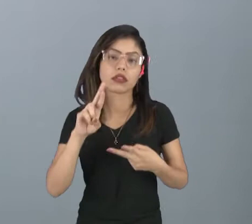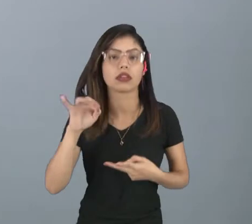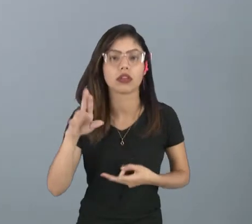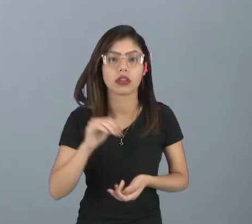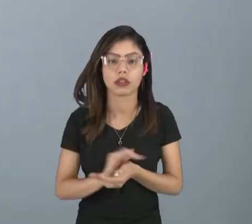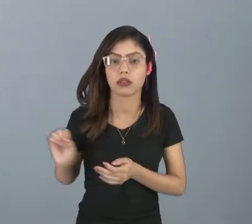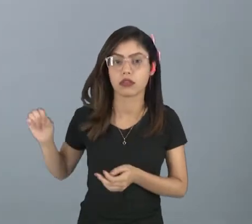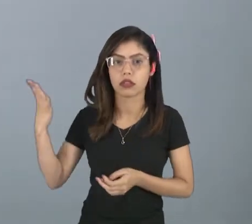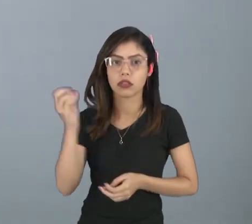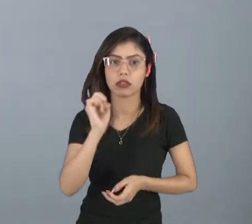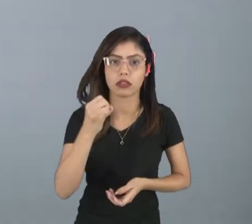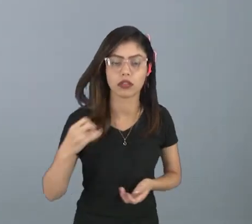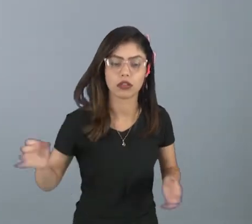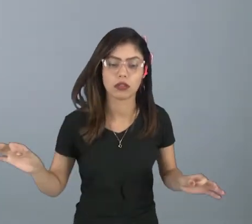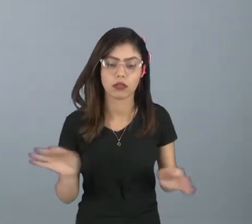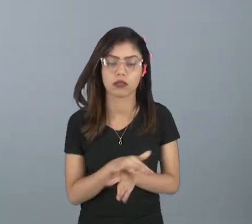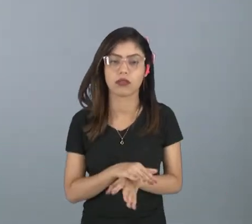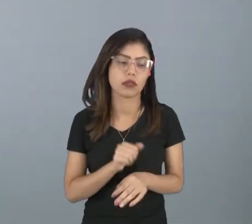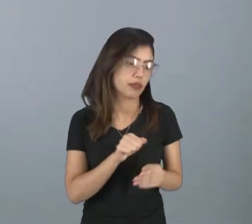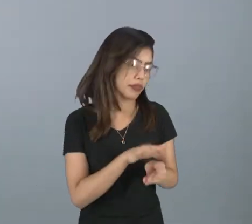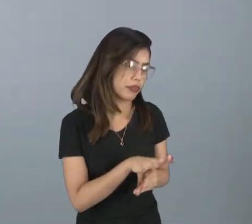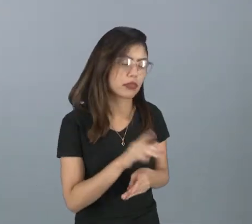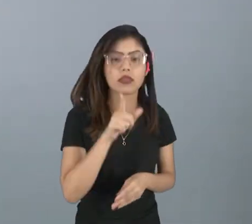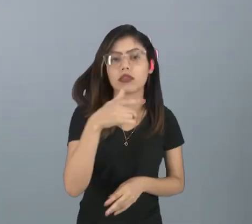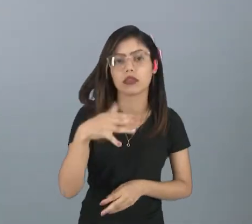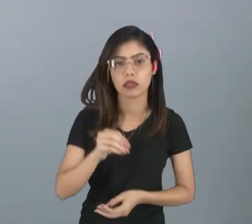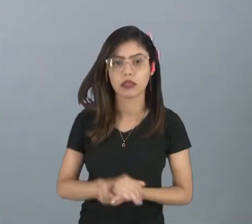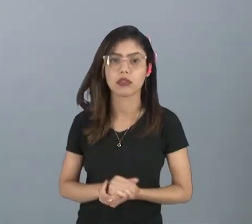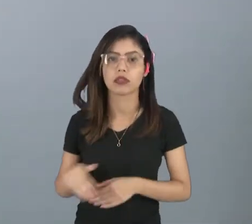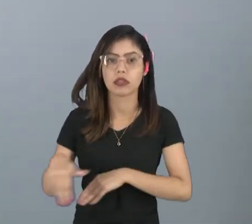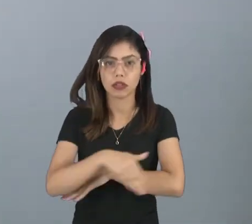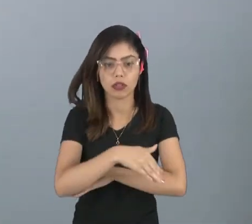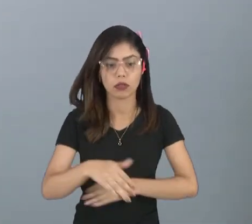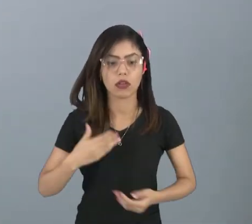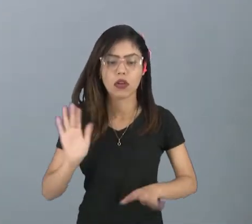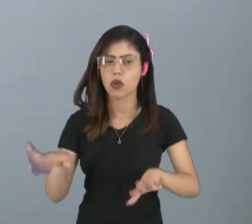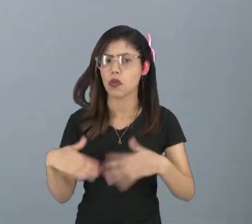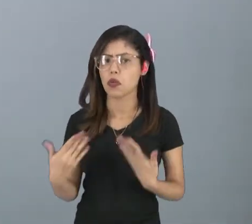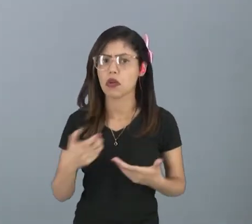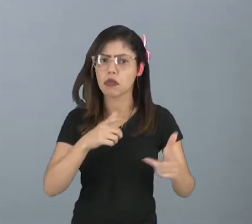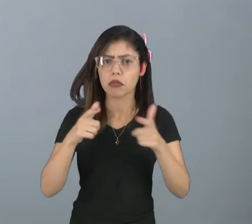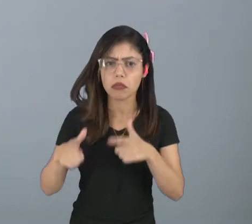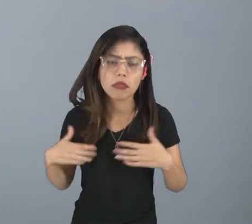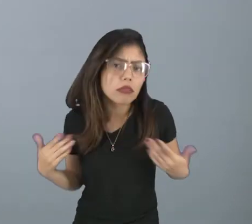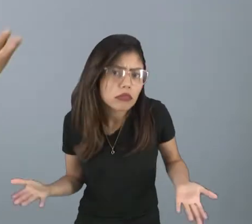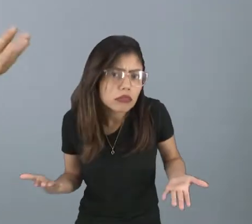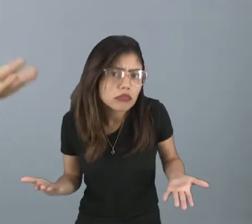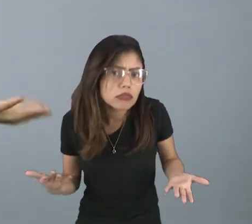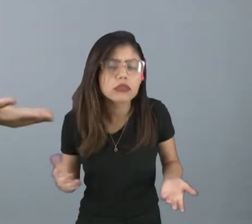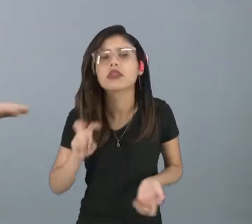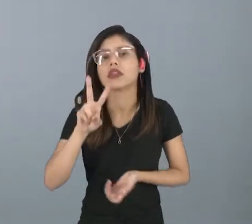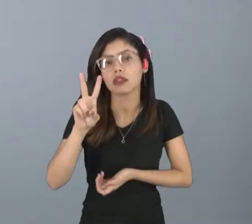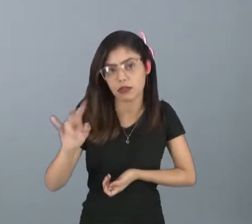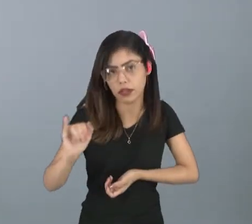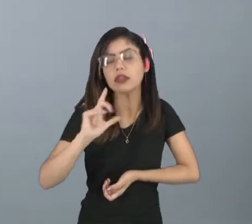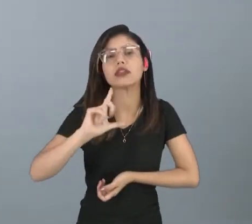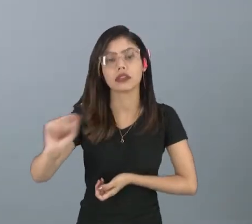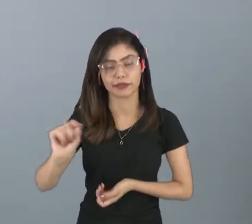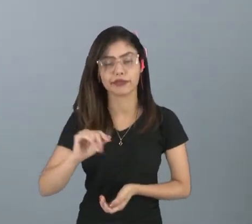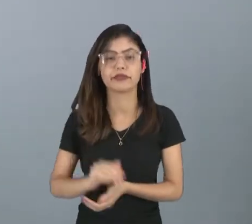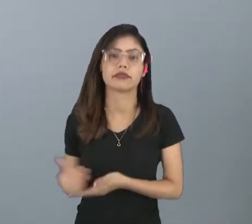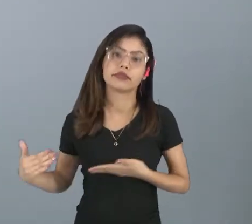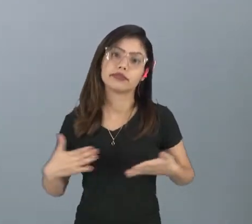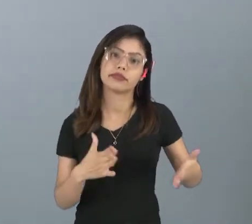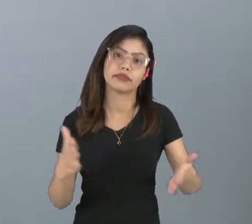acontecendo, se de repente eu descarto o lixo na rua e aí em algum momento, para onde que esse lixo vai no momento da chuva, certamente ele vai ser encaminhado